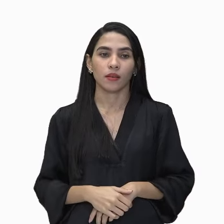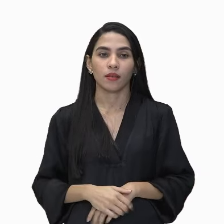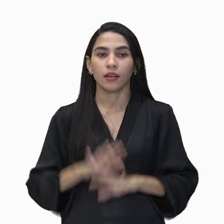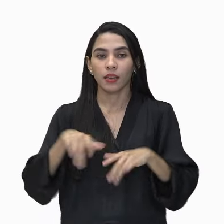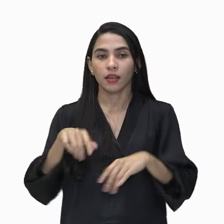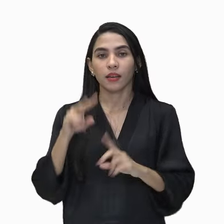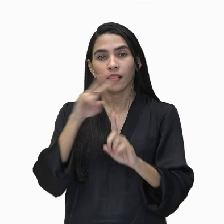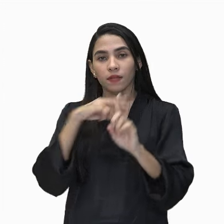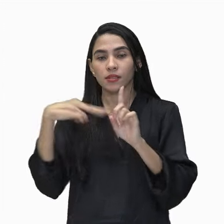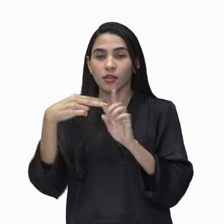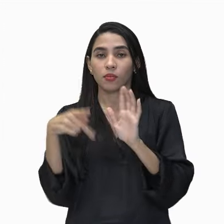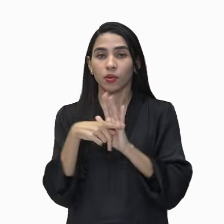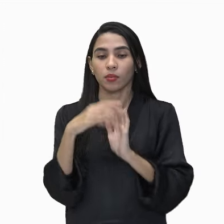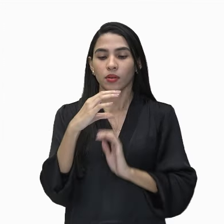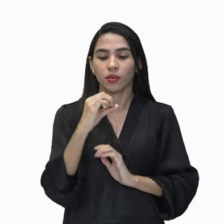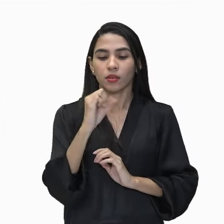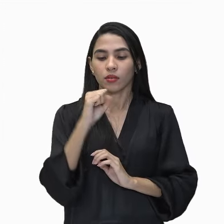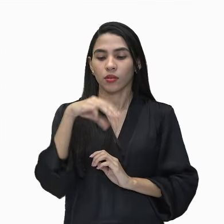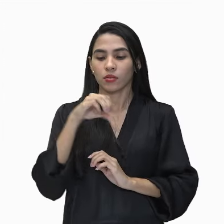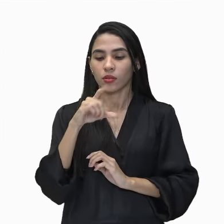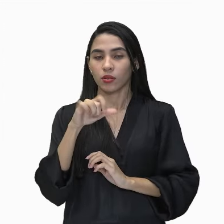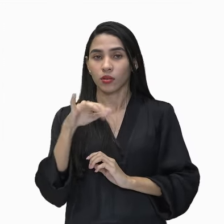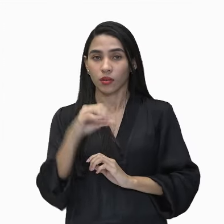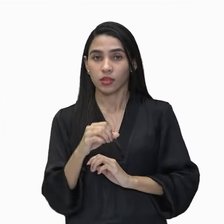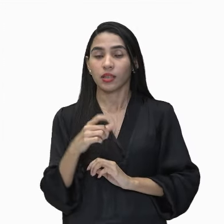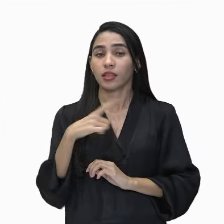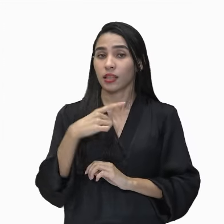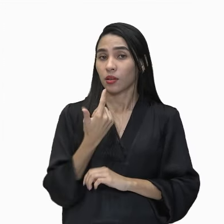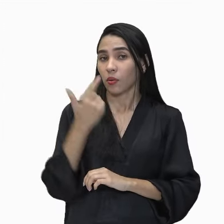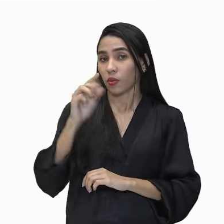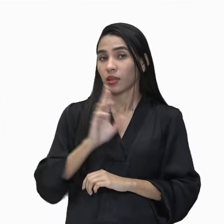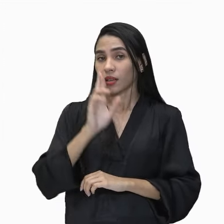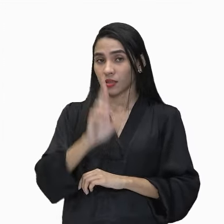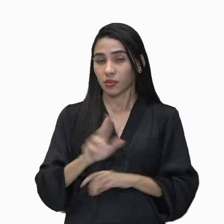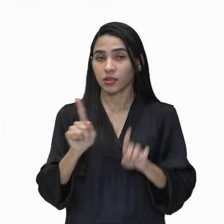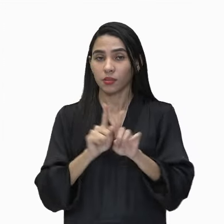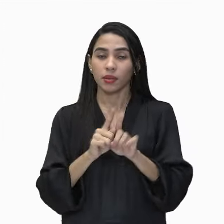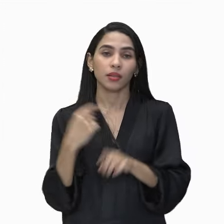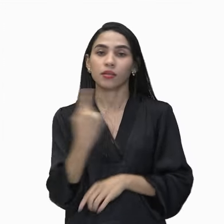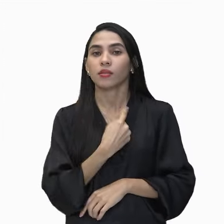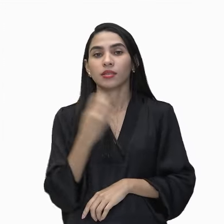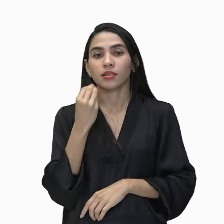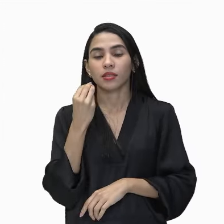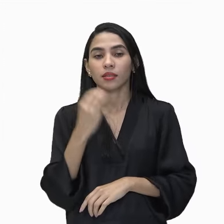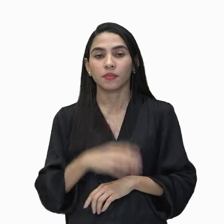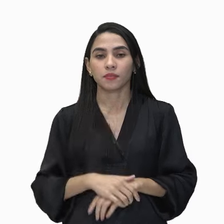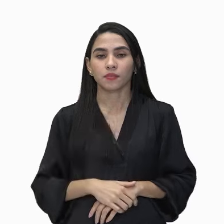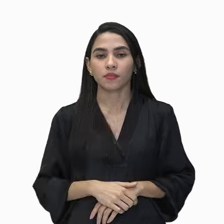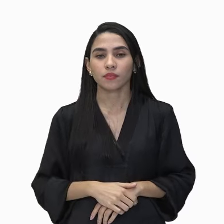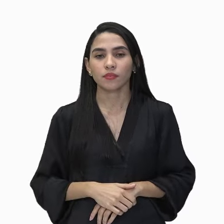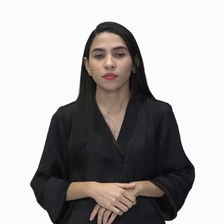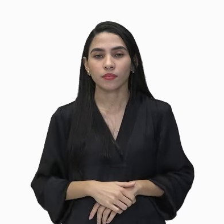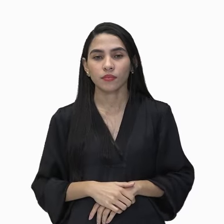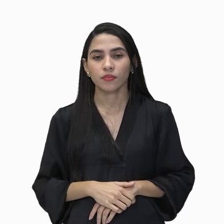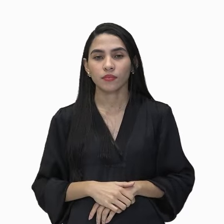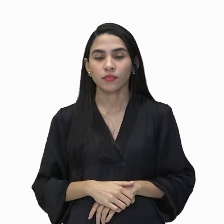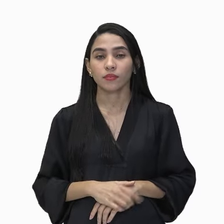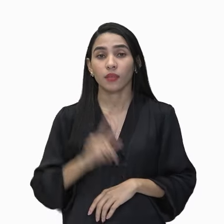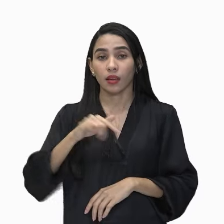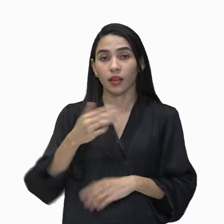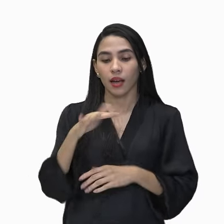é a visão cosmológica. Nós temos uma segunda resposta para tentar entender isso daí, que é a resposta